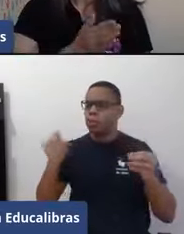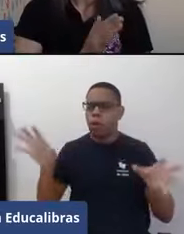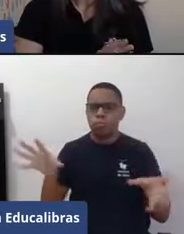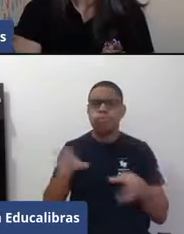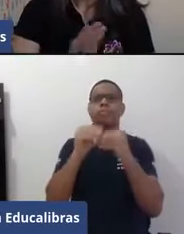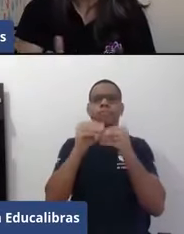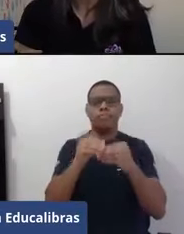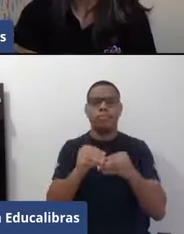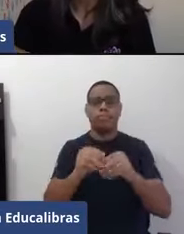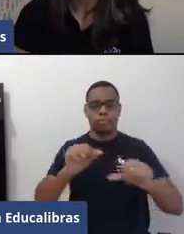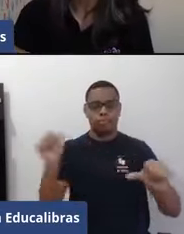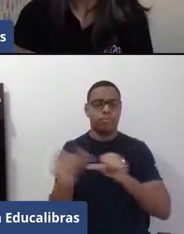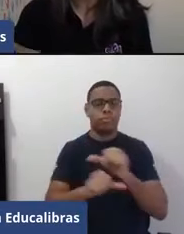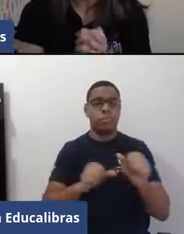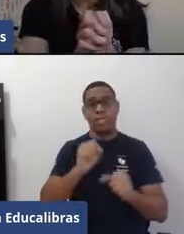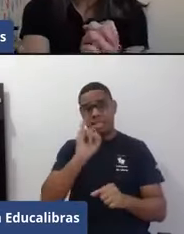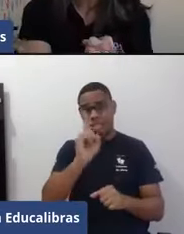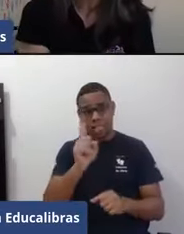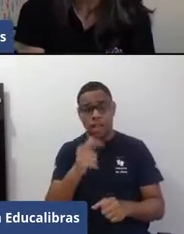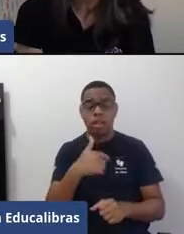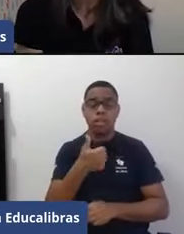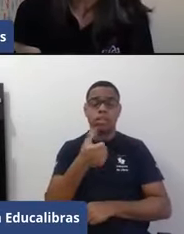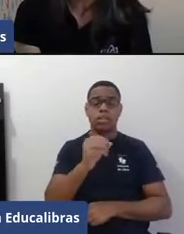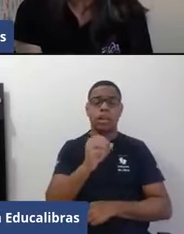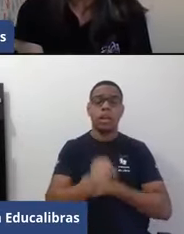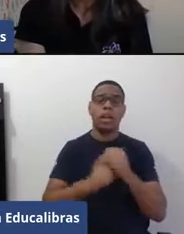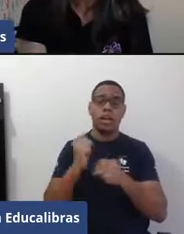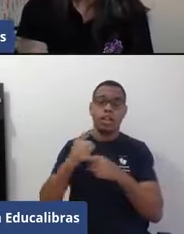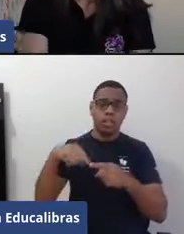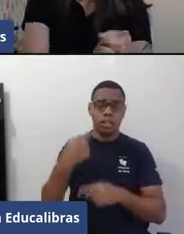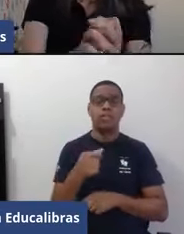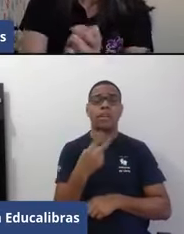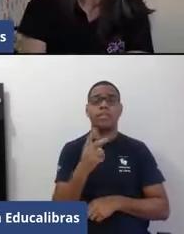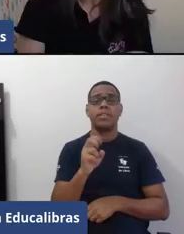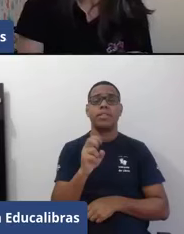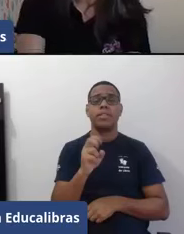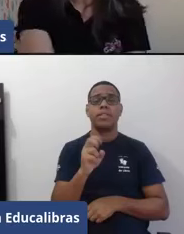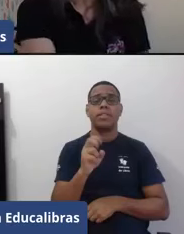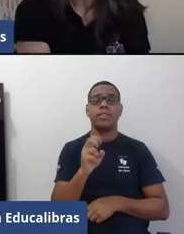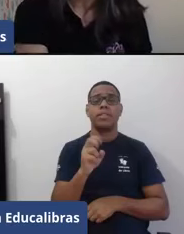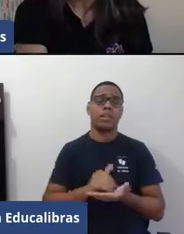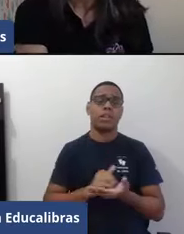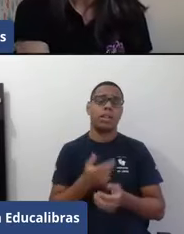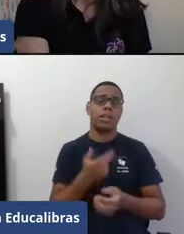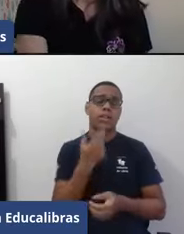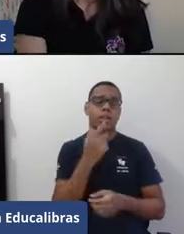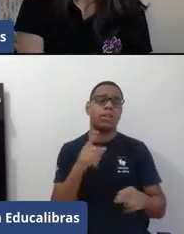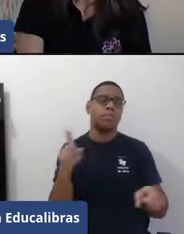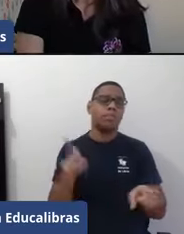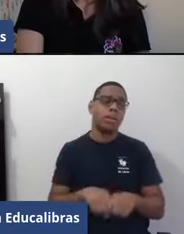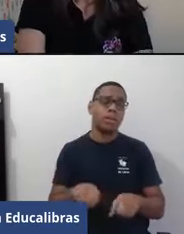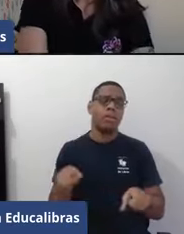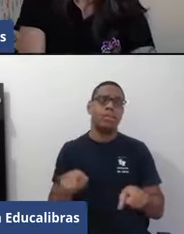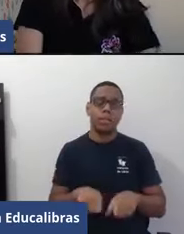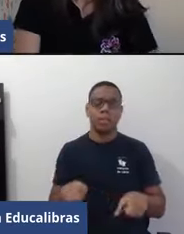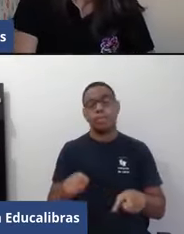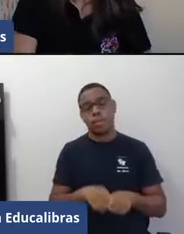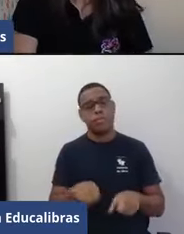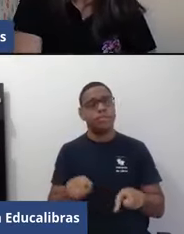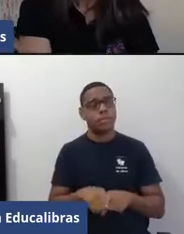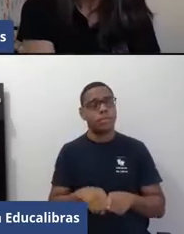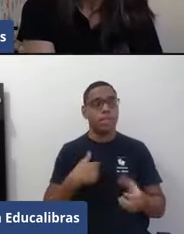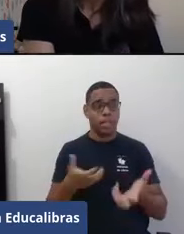vamos continuar, daqui a 10 anos, nós vamos celebrar os 25 anos da Secretaria, repetindo o que a gente está falando hoje. E eu quero, daqui a 10